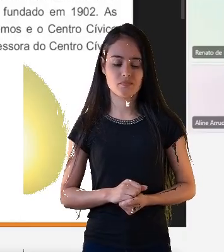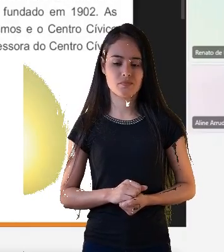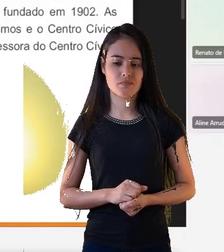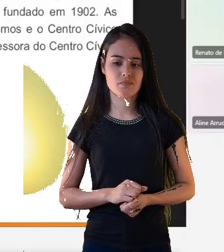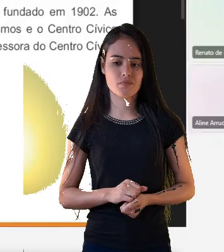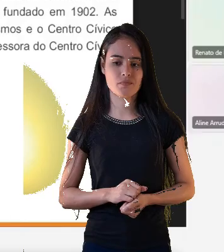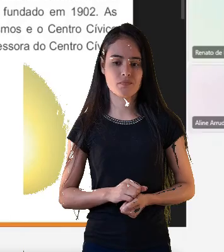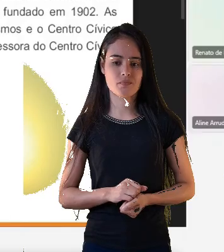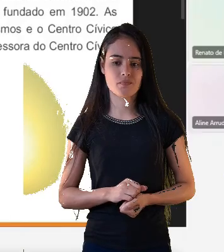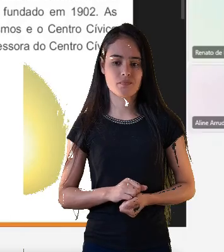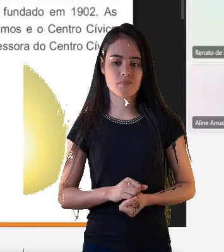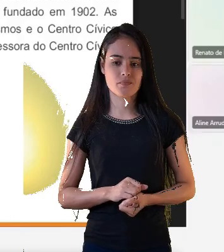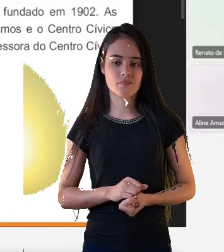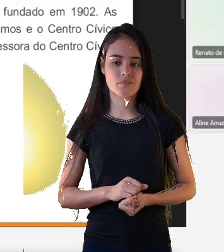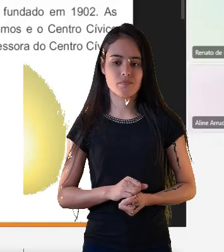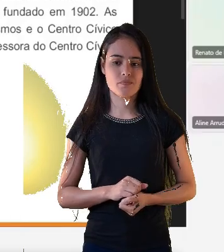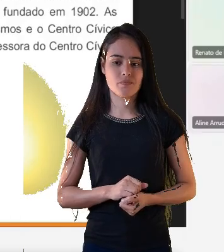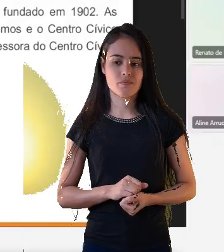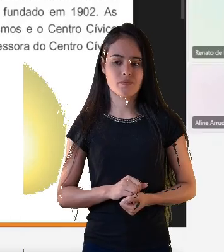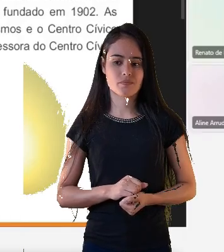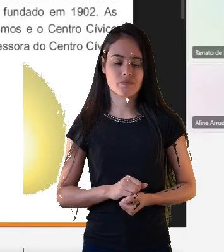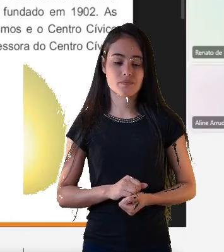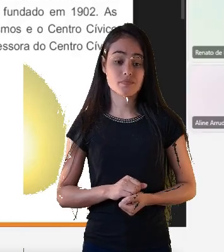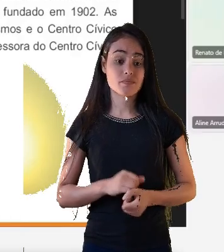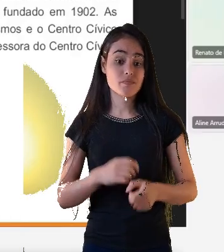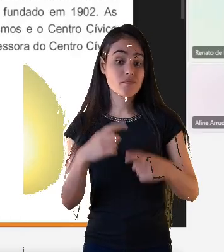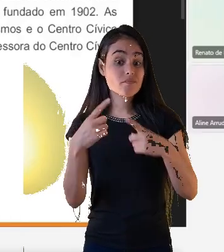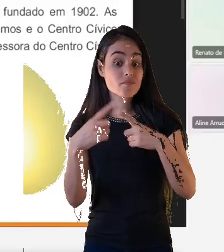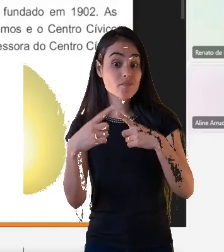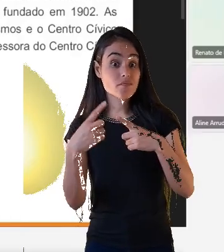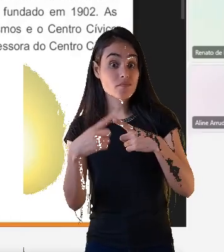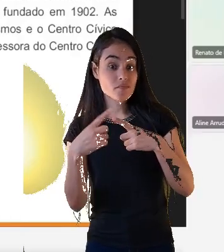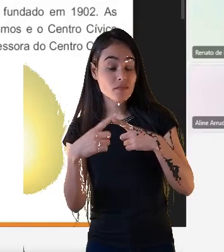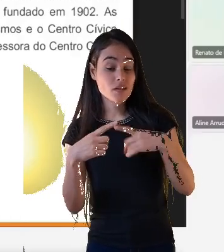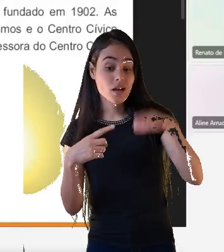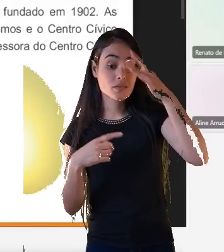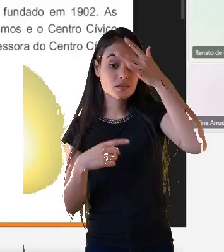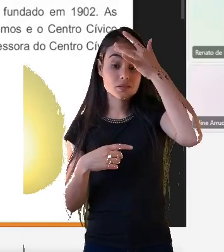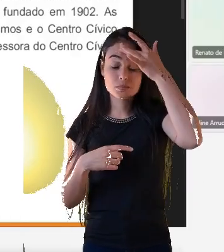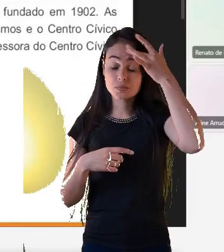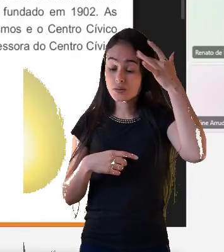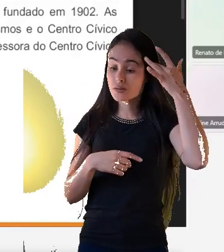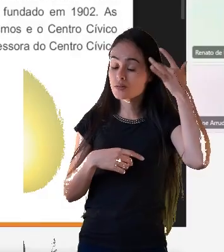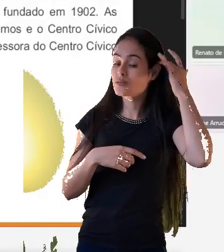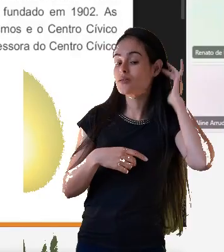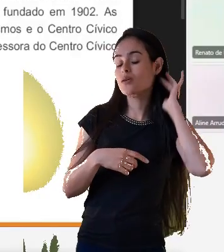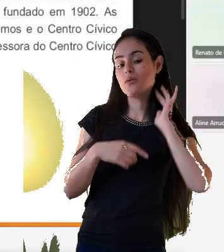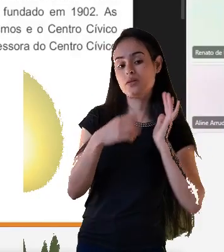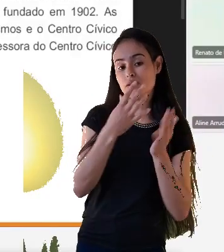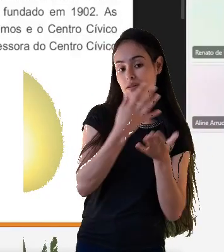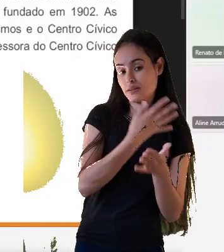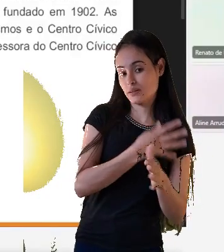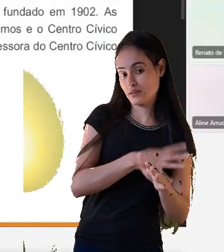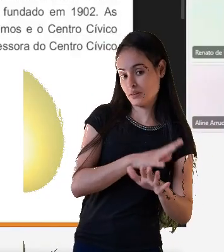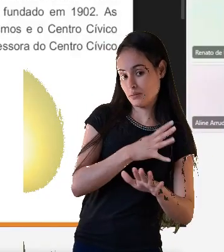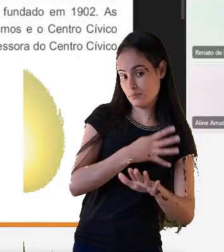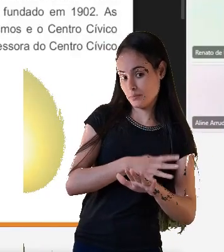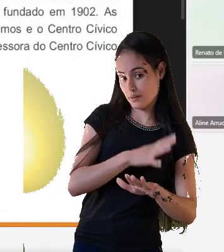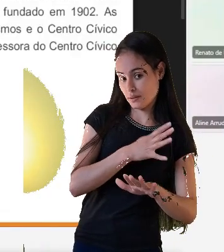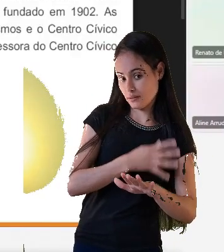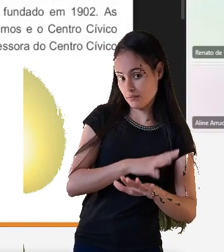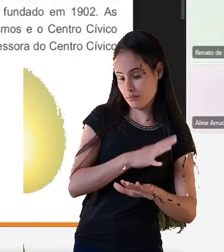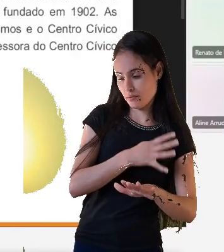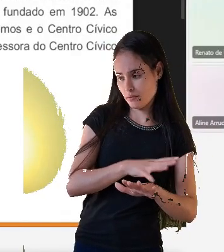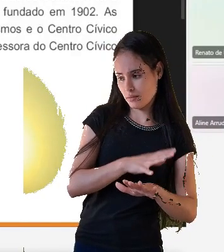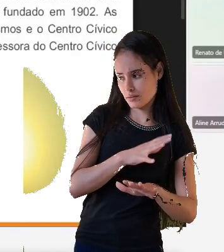mais forte, né? Então, a gente vai ter clubes, grêmios e associações em todo o país. Uma